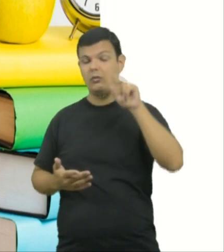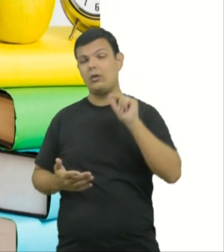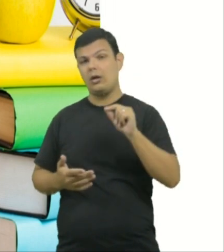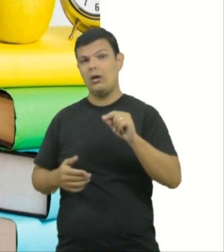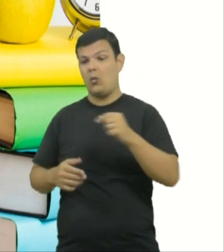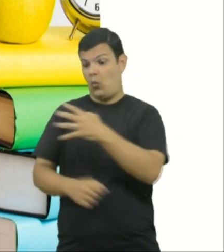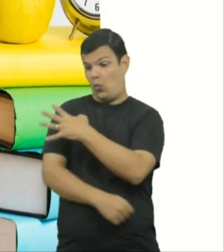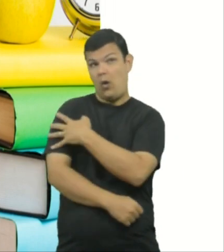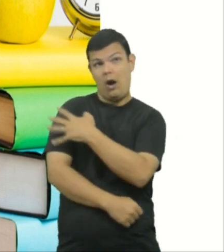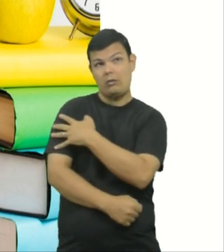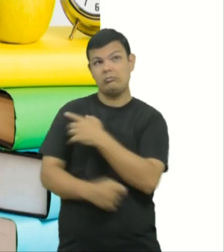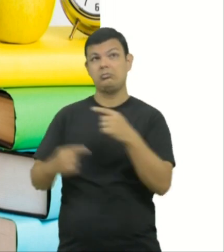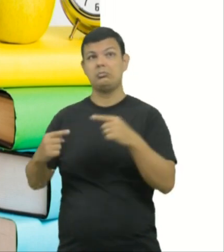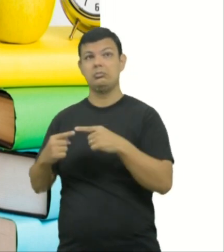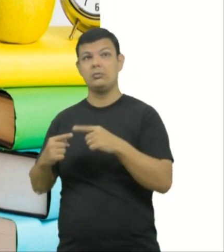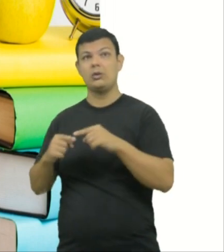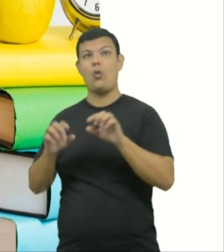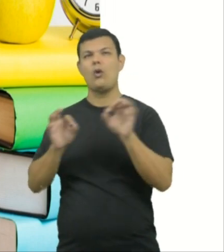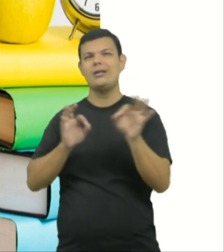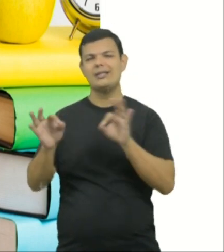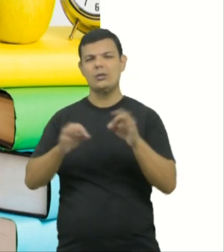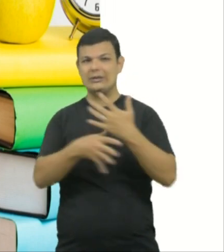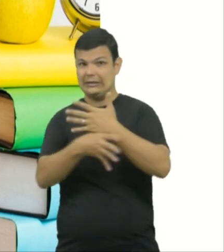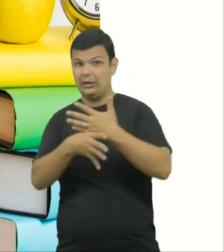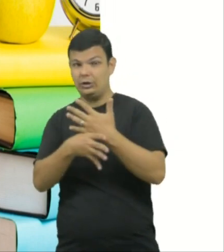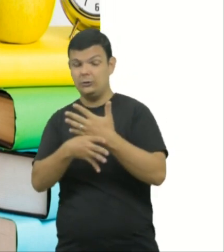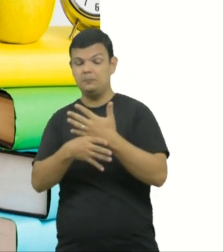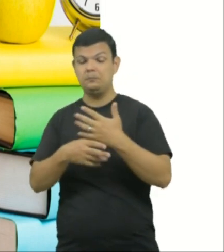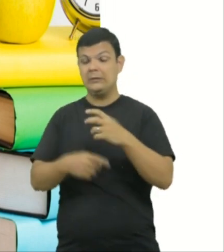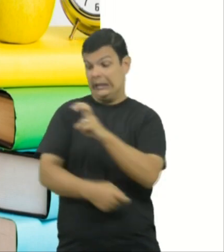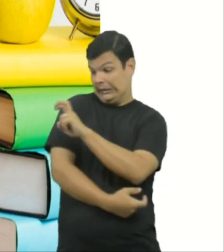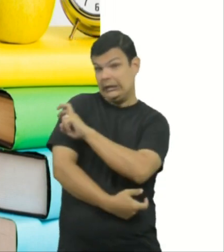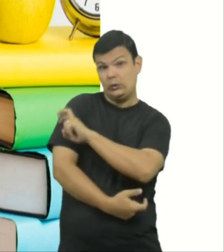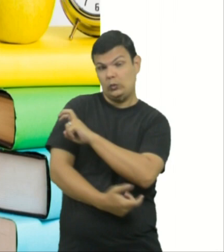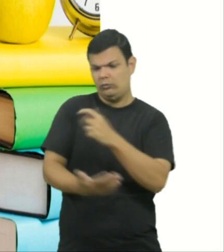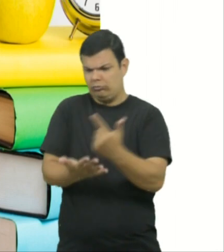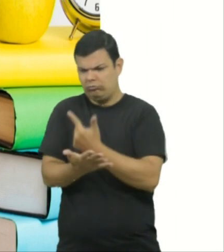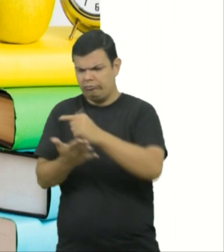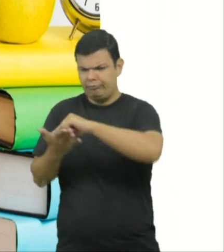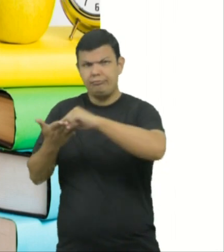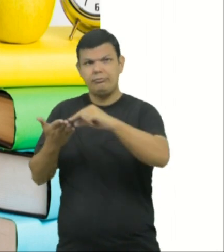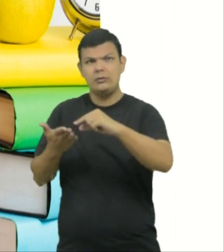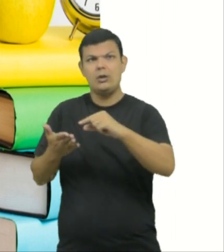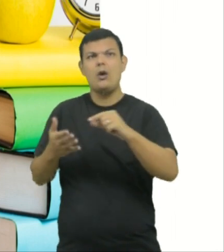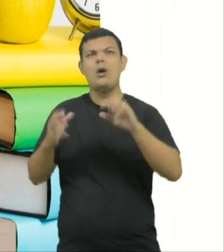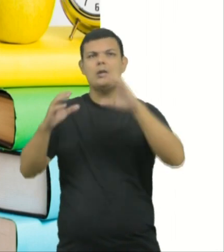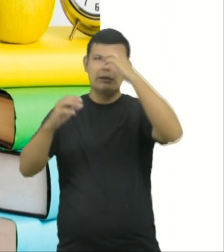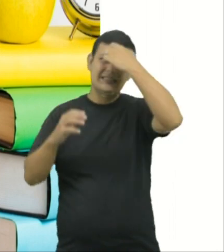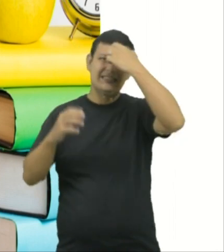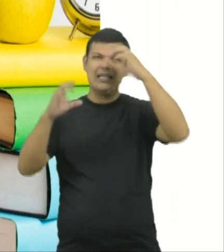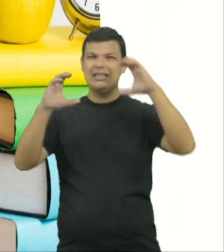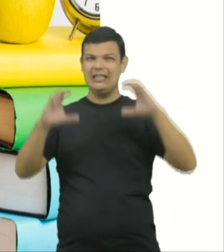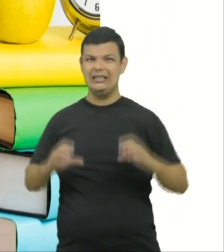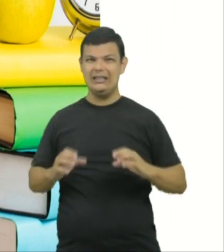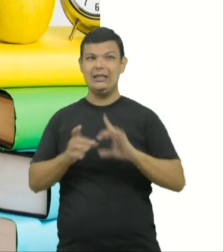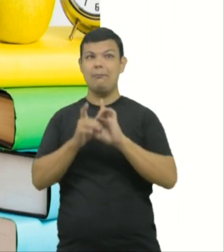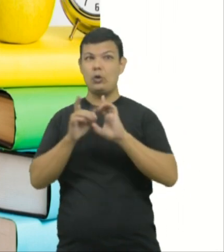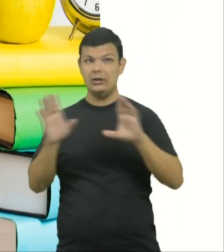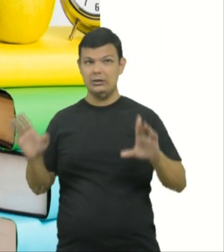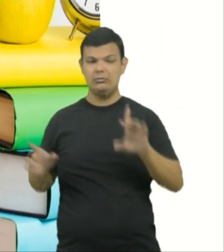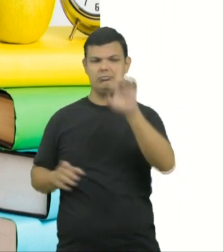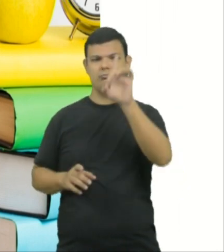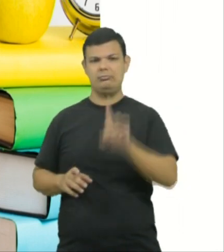ano, vai procurar esse conceito de organização das cidades. E no 5º ano, você vai procurar o conceito de cidadania,